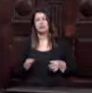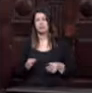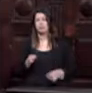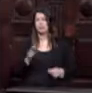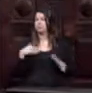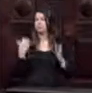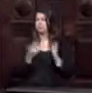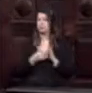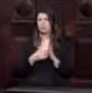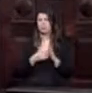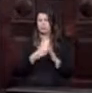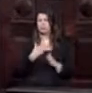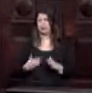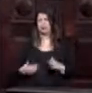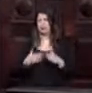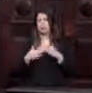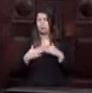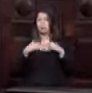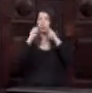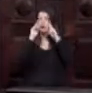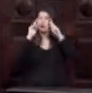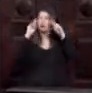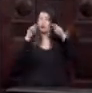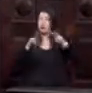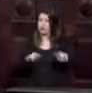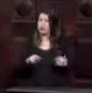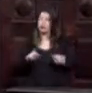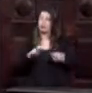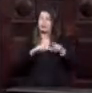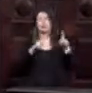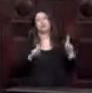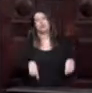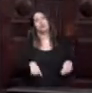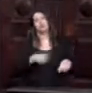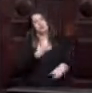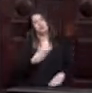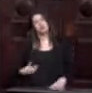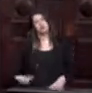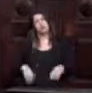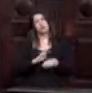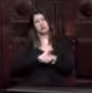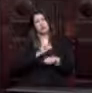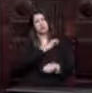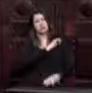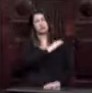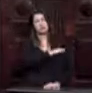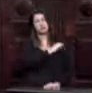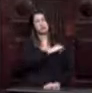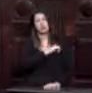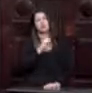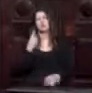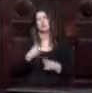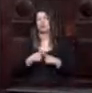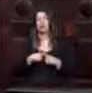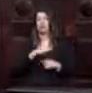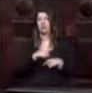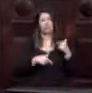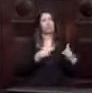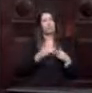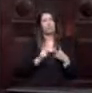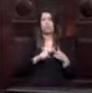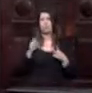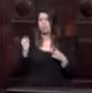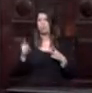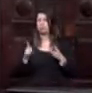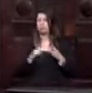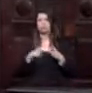está pedindo, olhar para os servidores do Estado do Rio de Janeiro, sejam ativos, inativos, ou